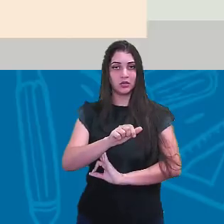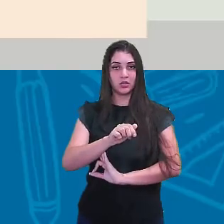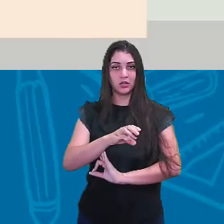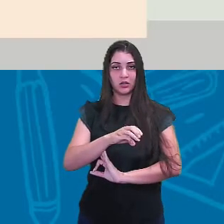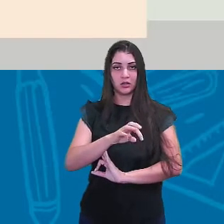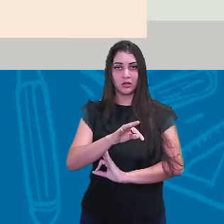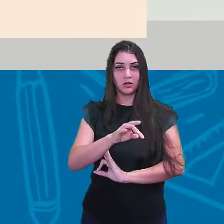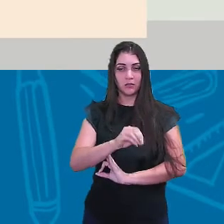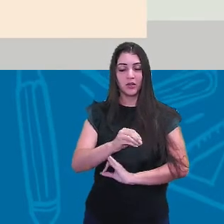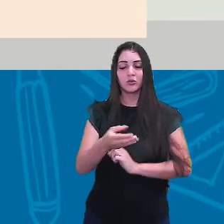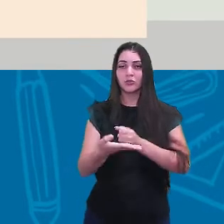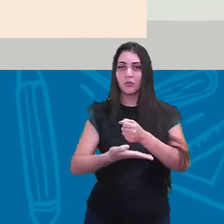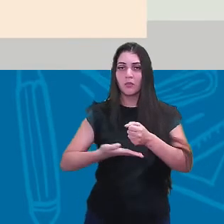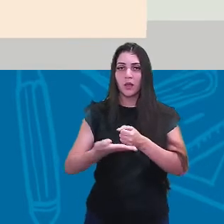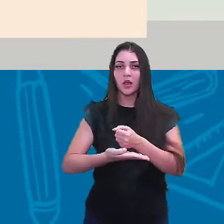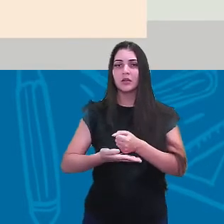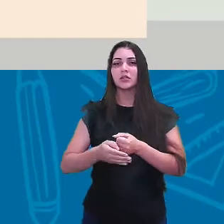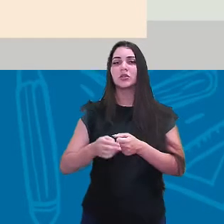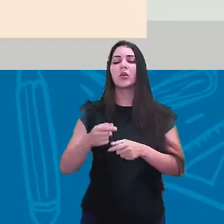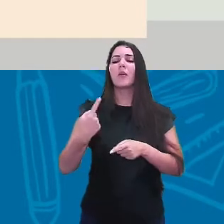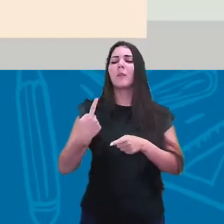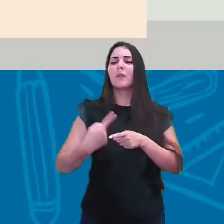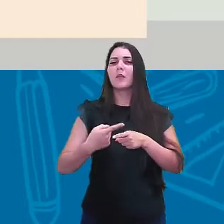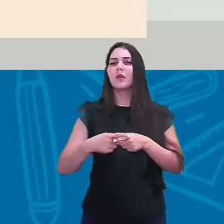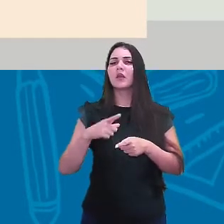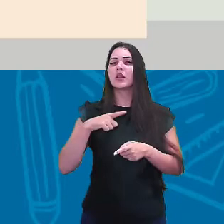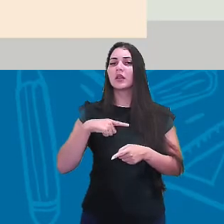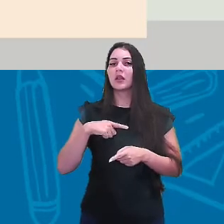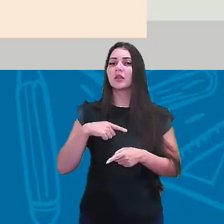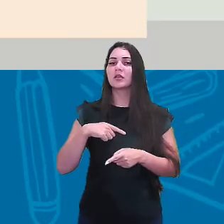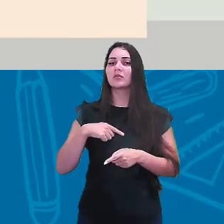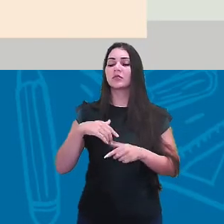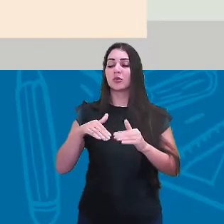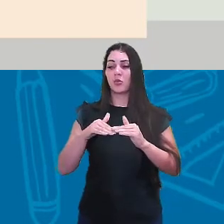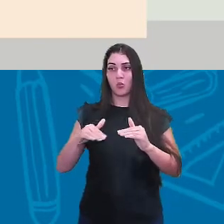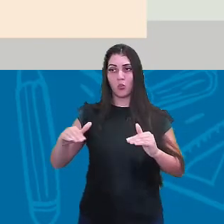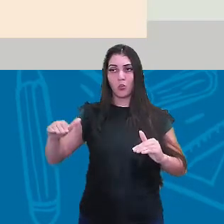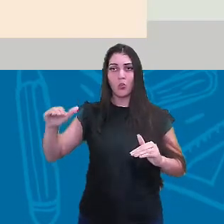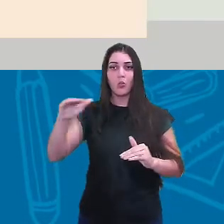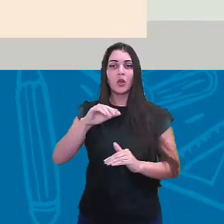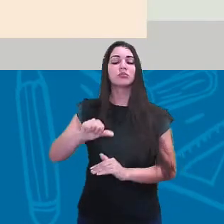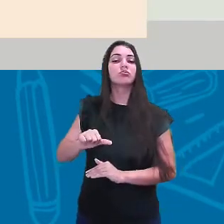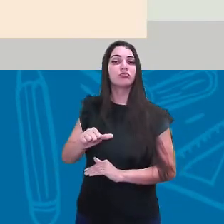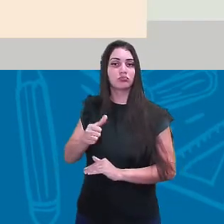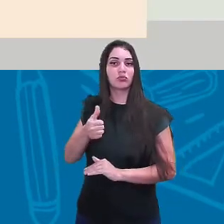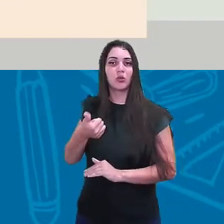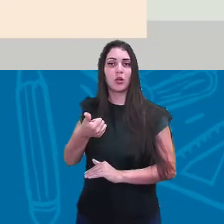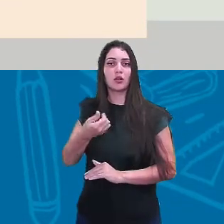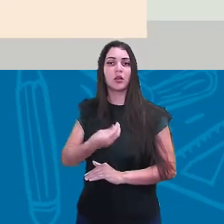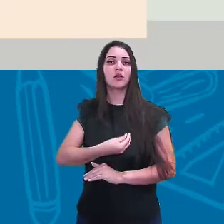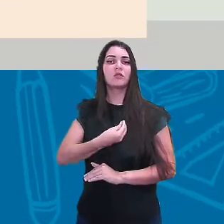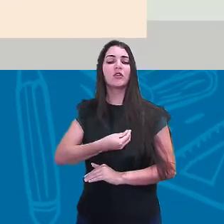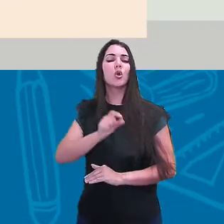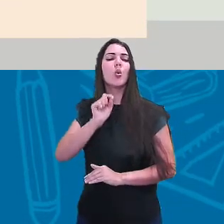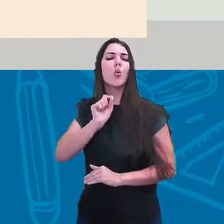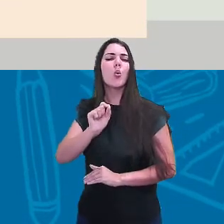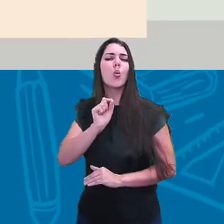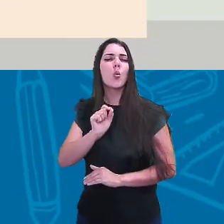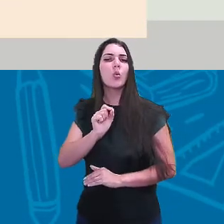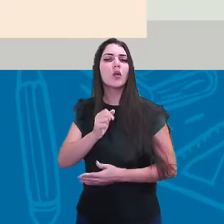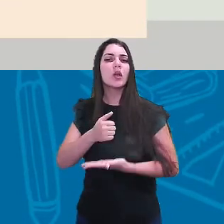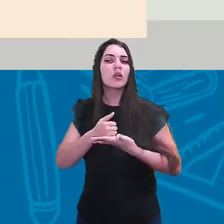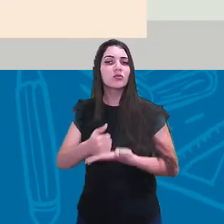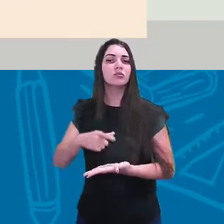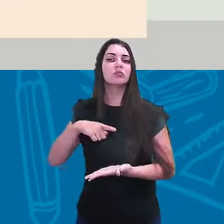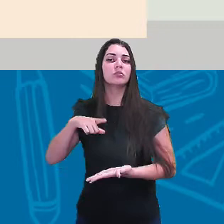de mortalidade, então quer dizer que está havendo um aumento de qualidade de vida. E o que é que causa essa qualidade de